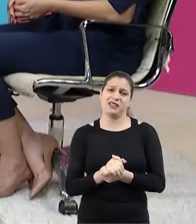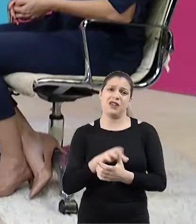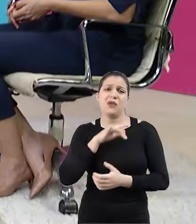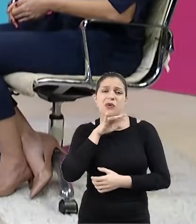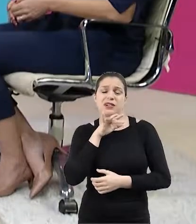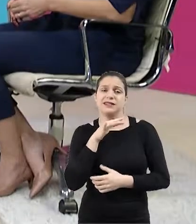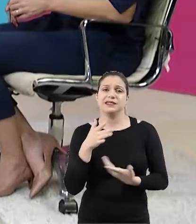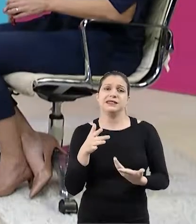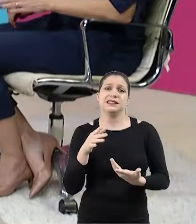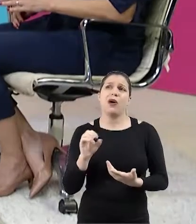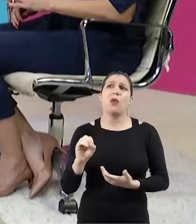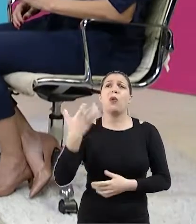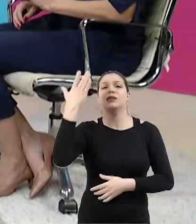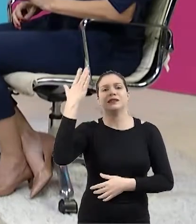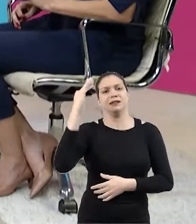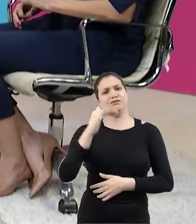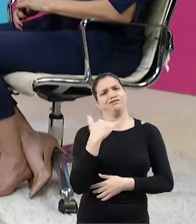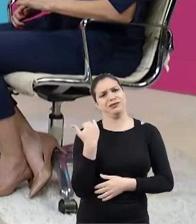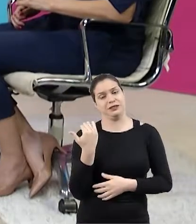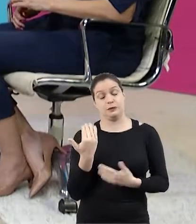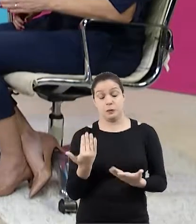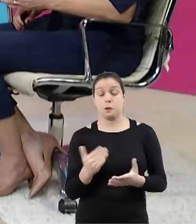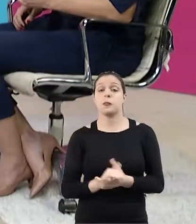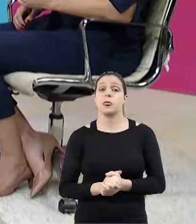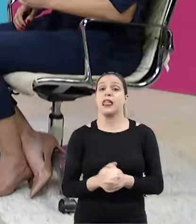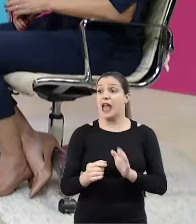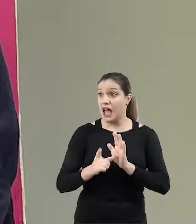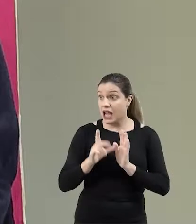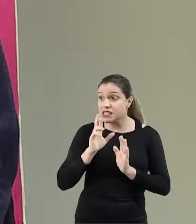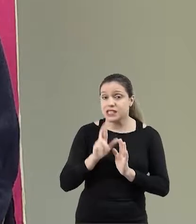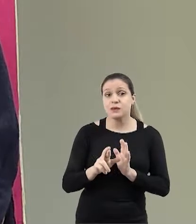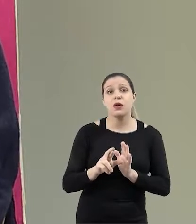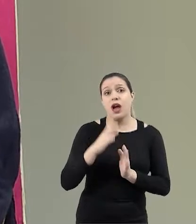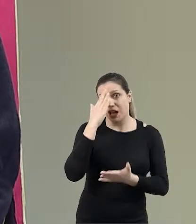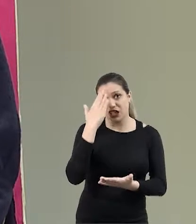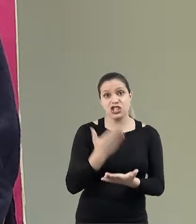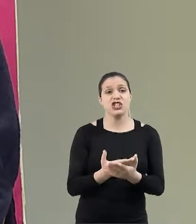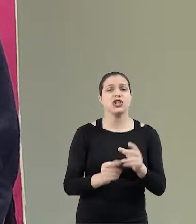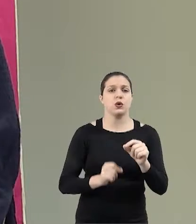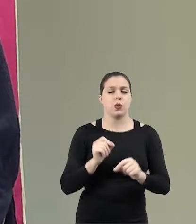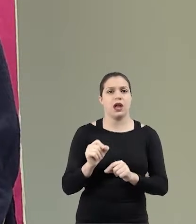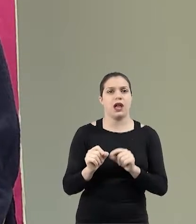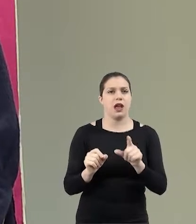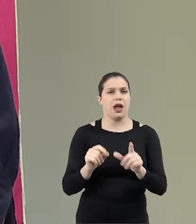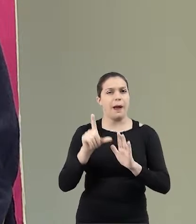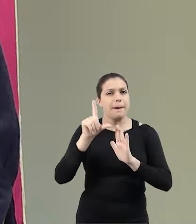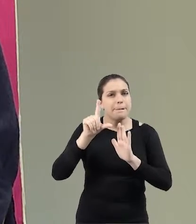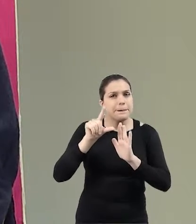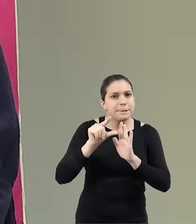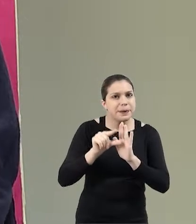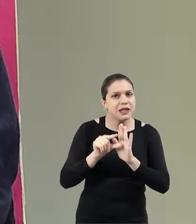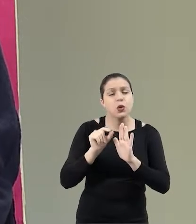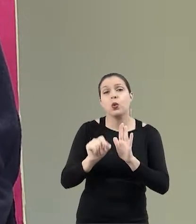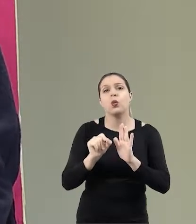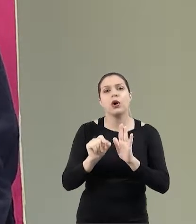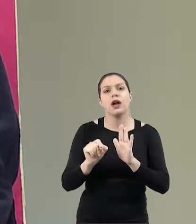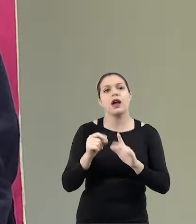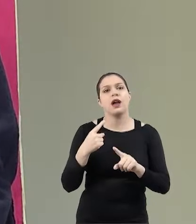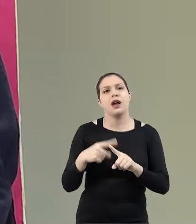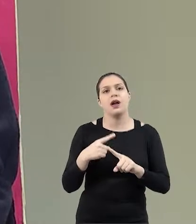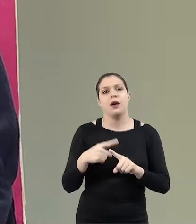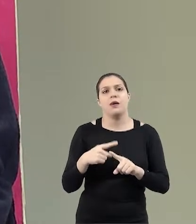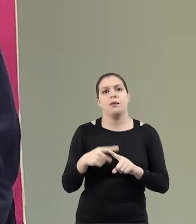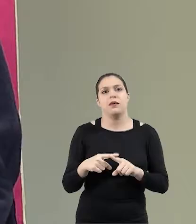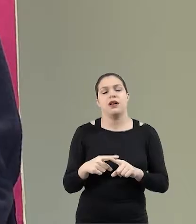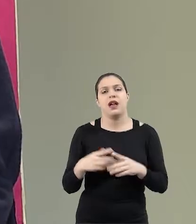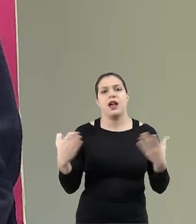feminicídio, doutora? Lívia, antes de começar a te responder, eu acredito que essa pequena diminuição se deve ao período que a gente